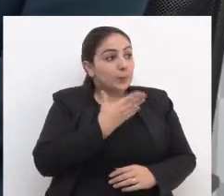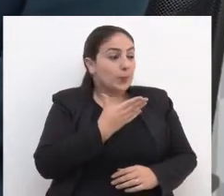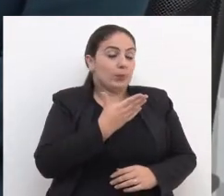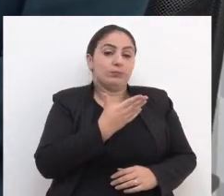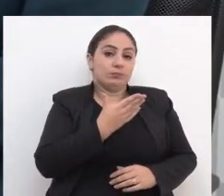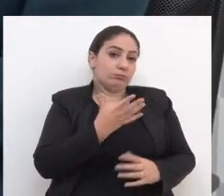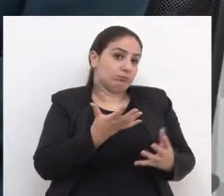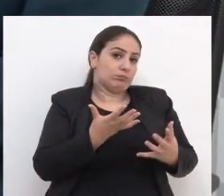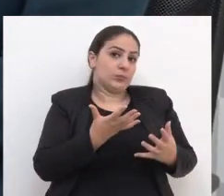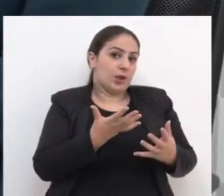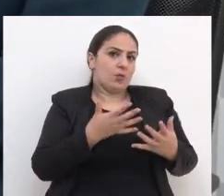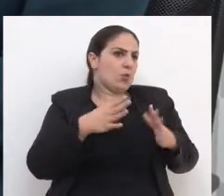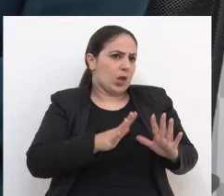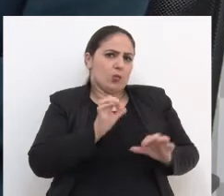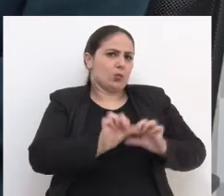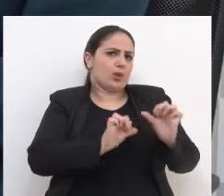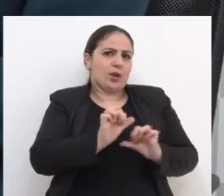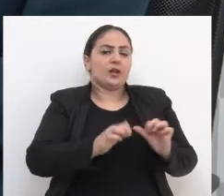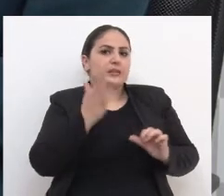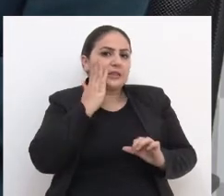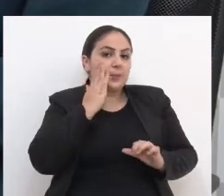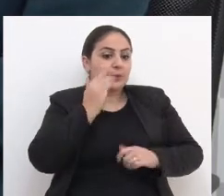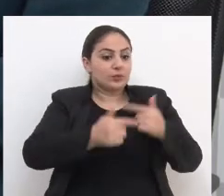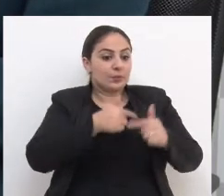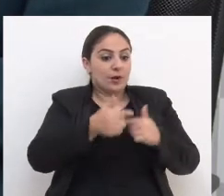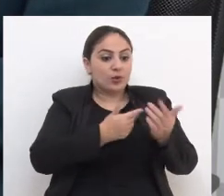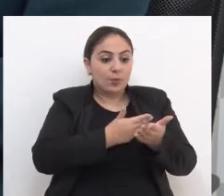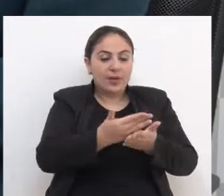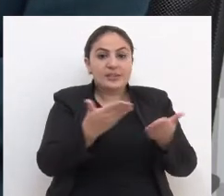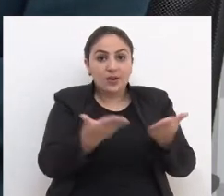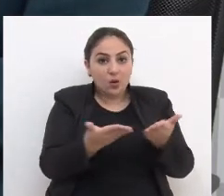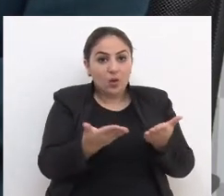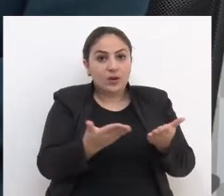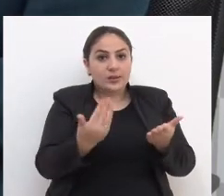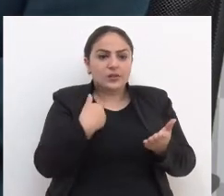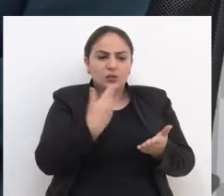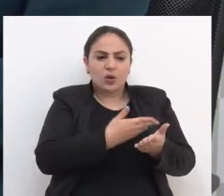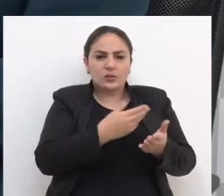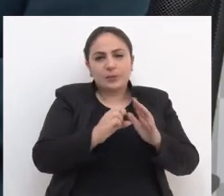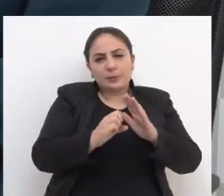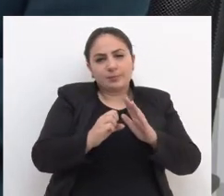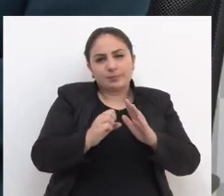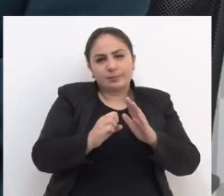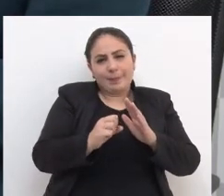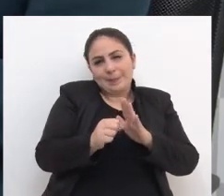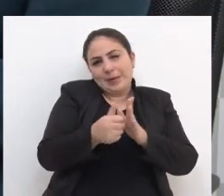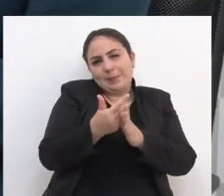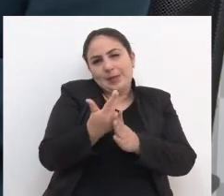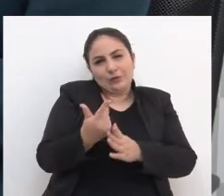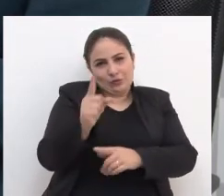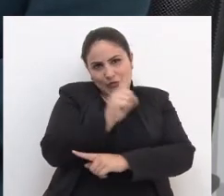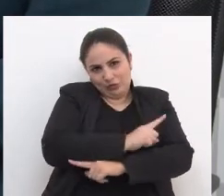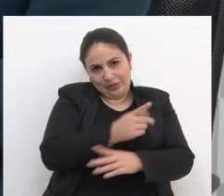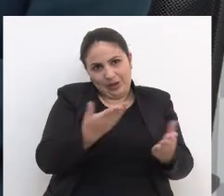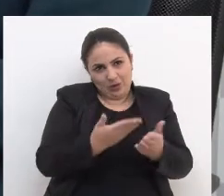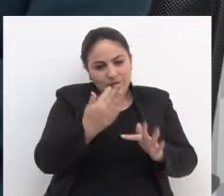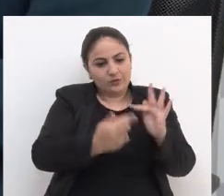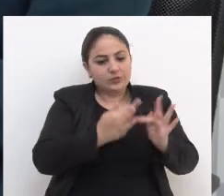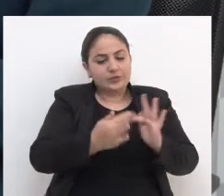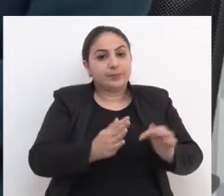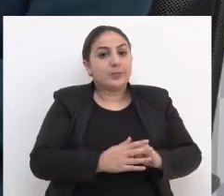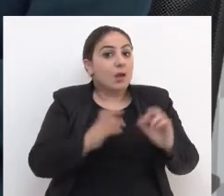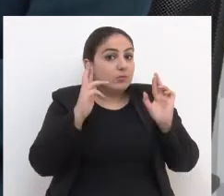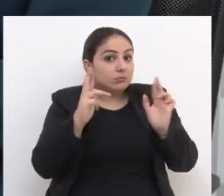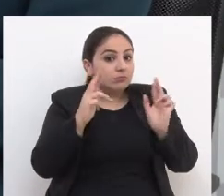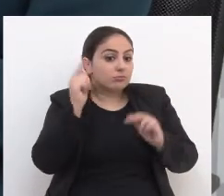não. A gente sabe que o trabalho vai começar agora, recém estamos nos primeiros dias aí nessa nova função. Espero que não